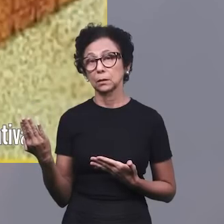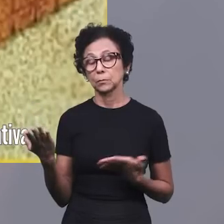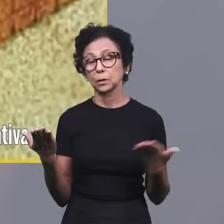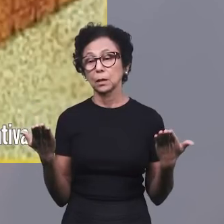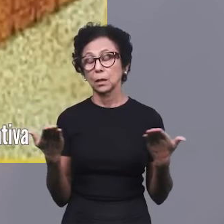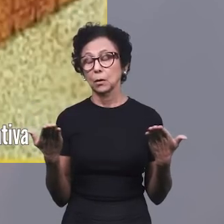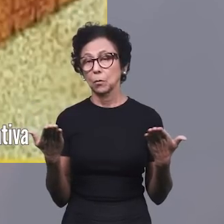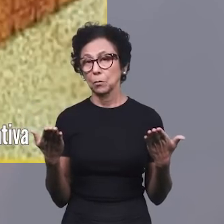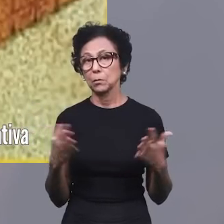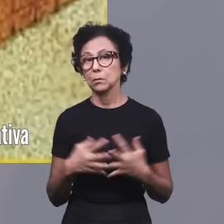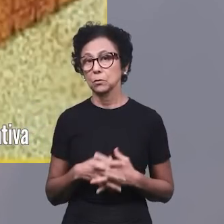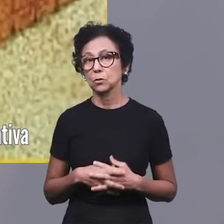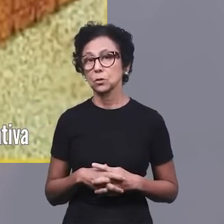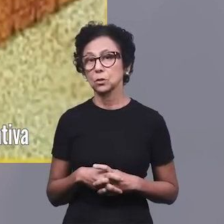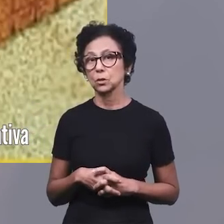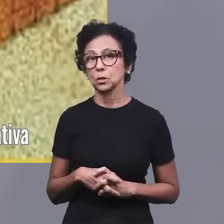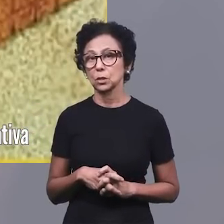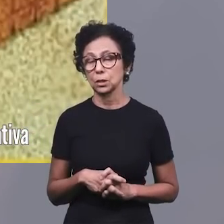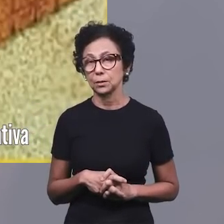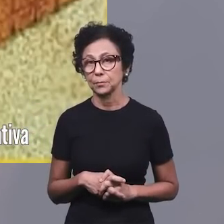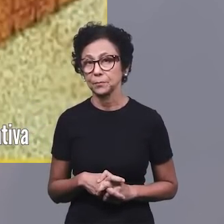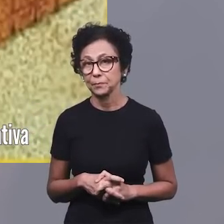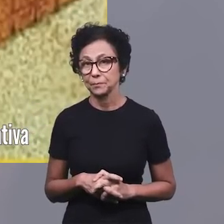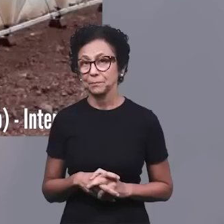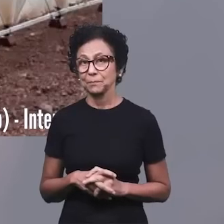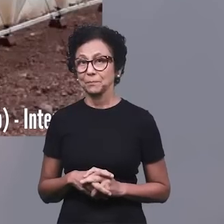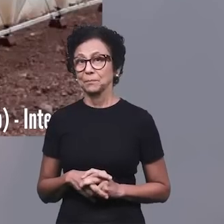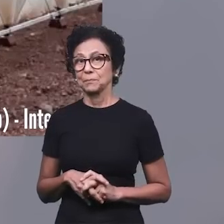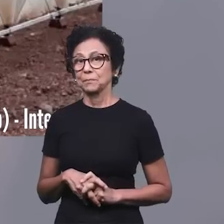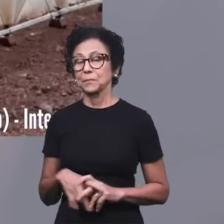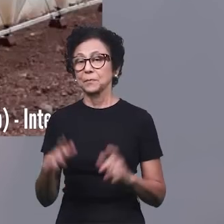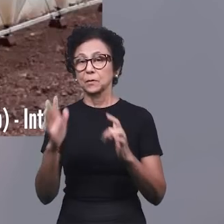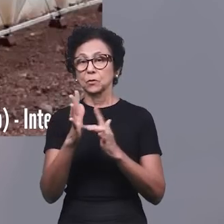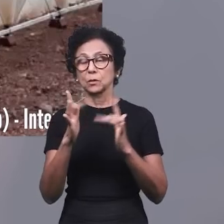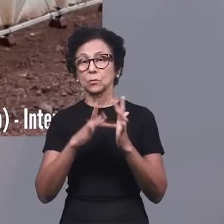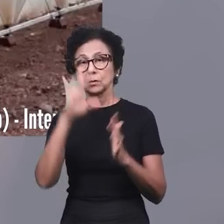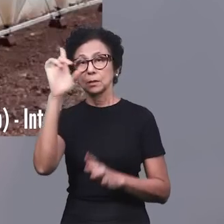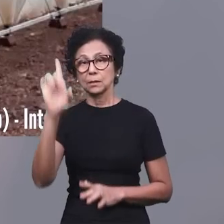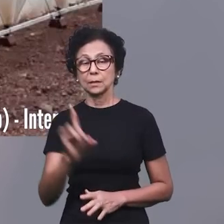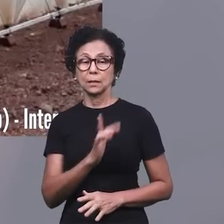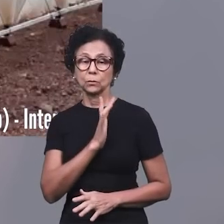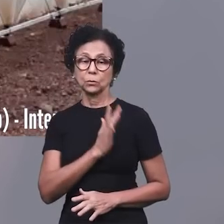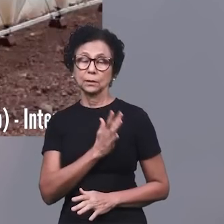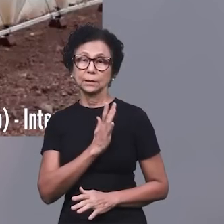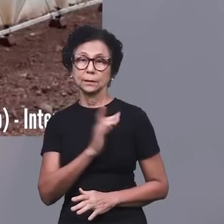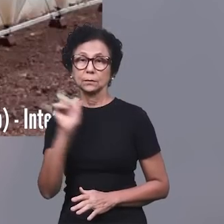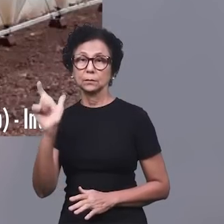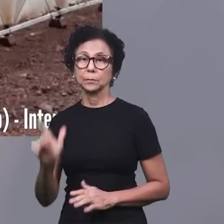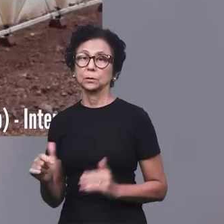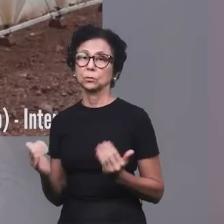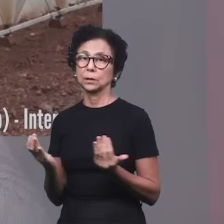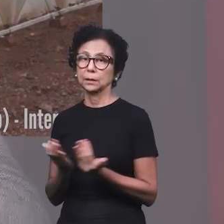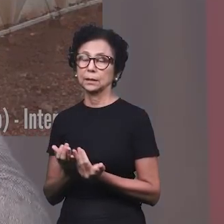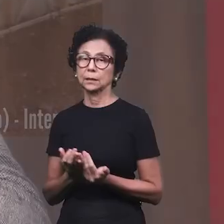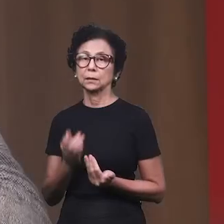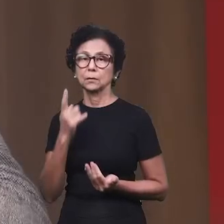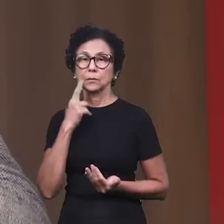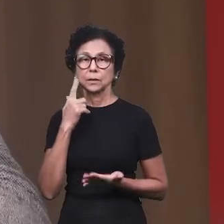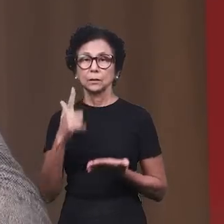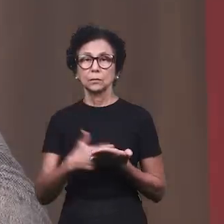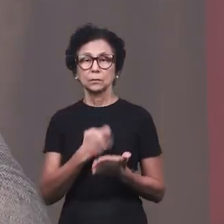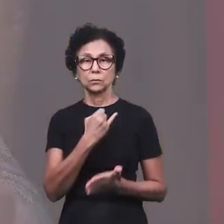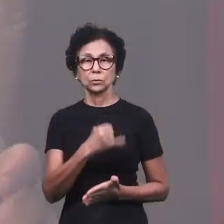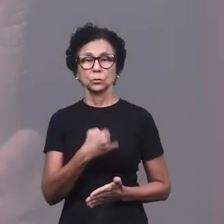hoje está dentro do coração do crente. E vemos isso na palavra em João 14,